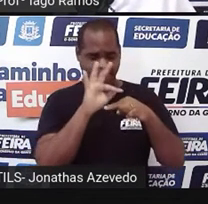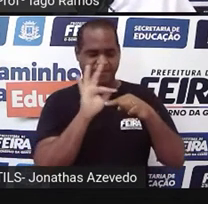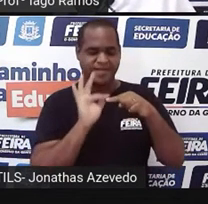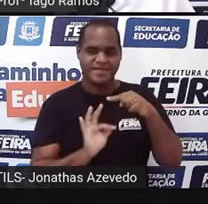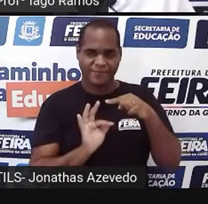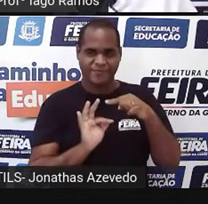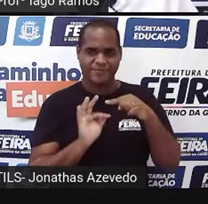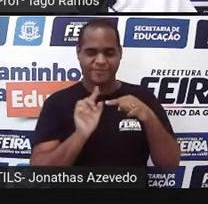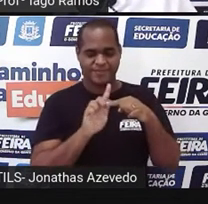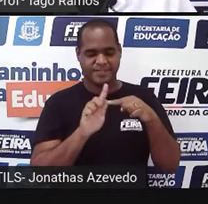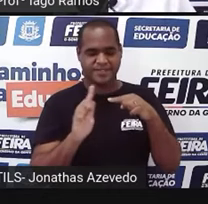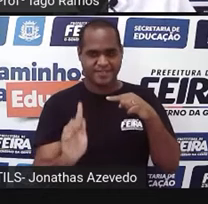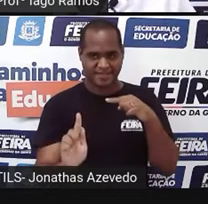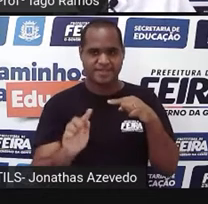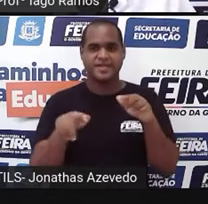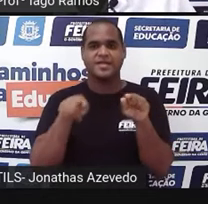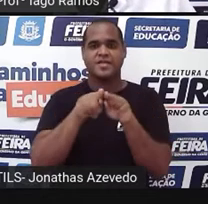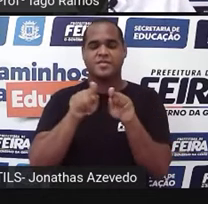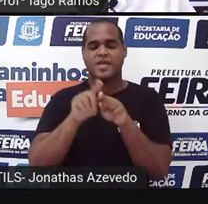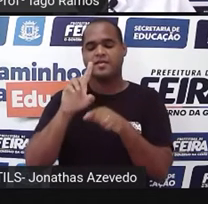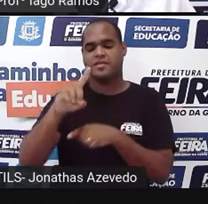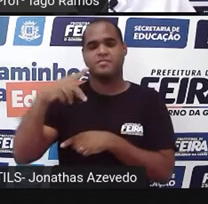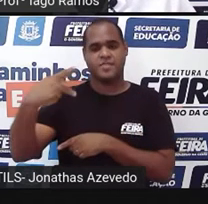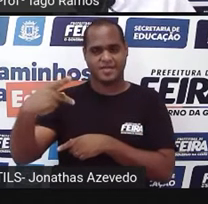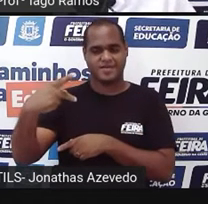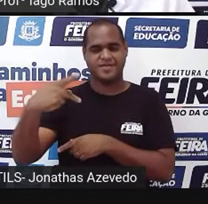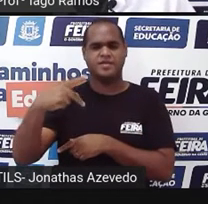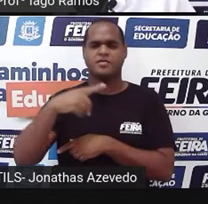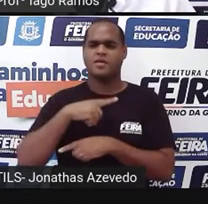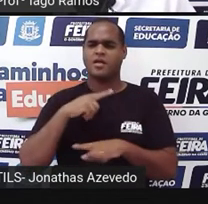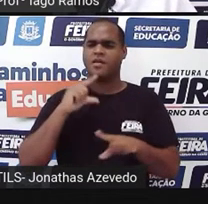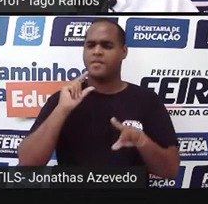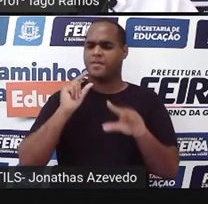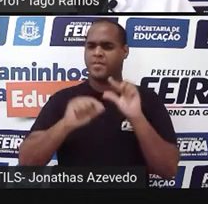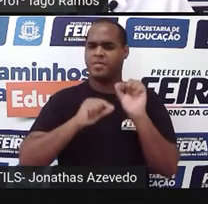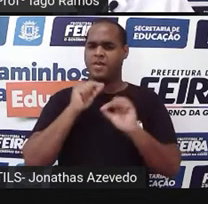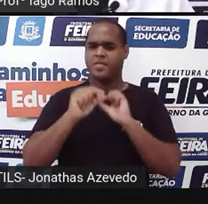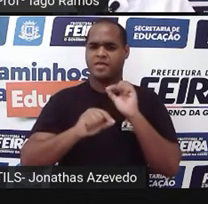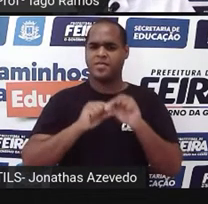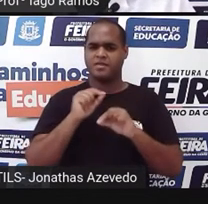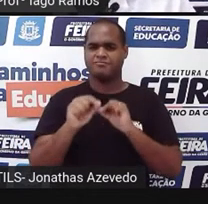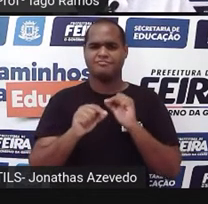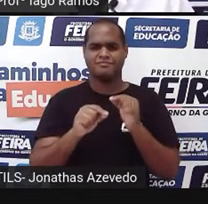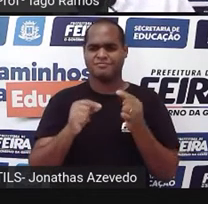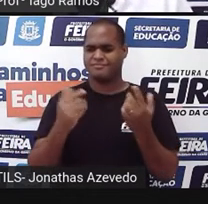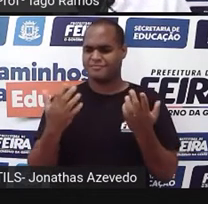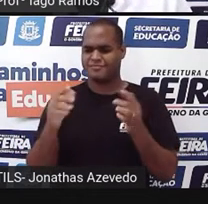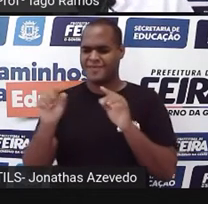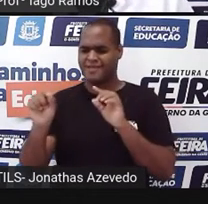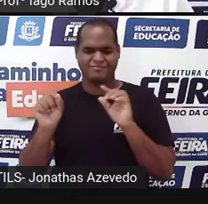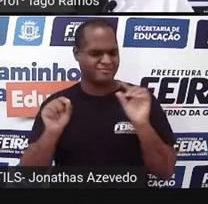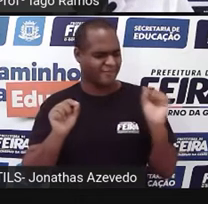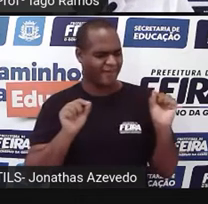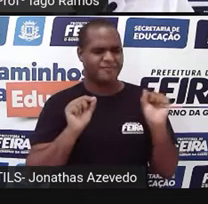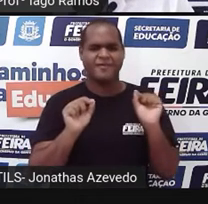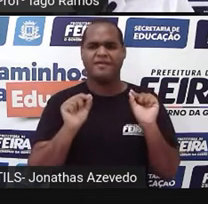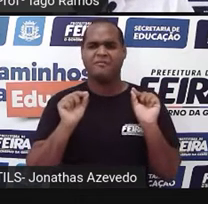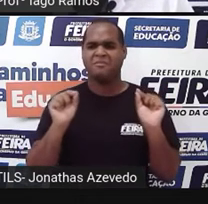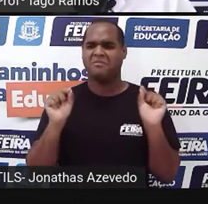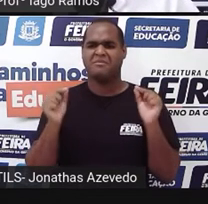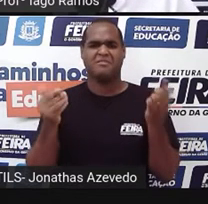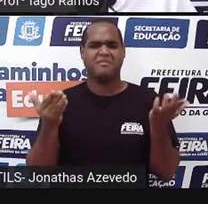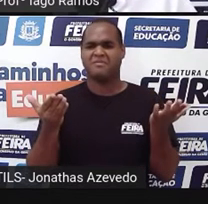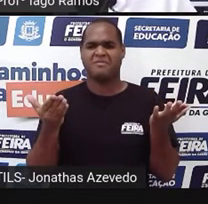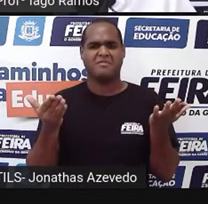geratriz e dízima periódica Professor o que é uma coisa e o que é outra coisa